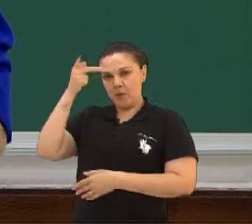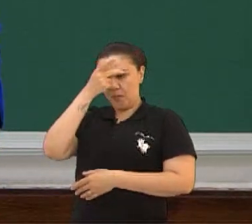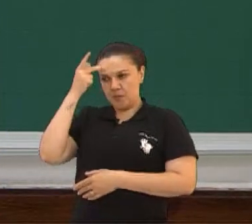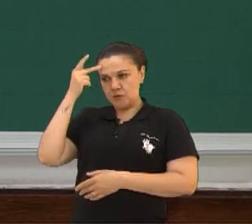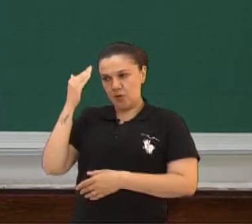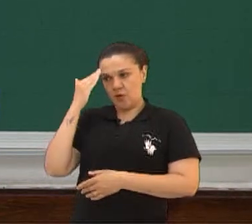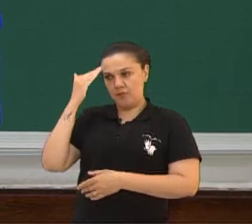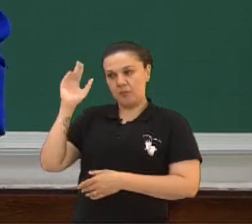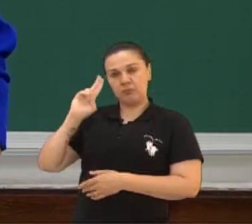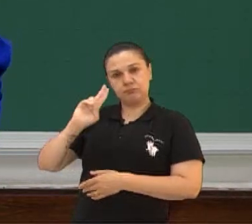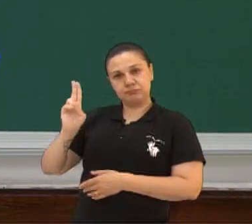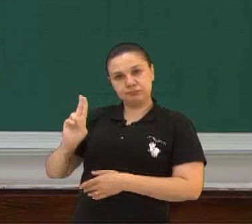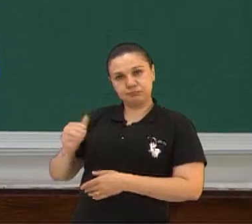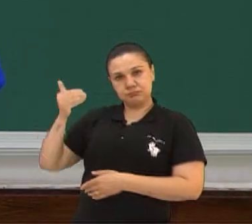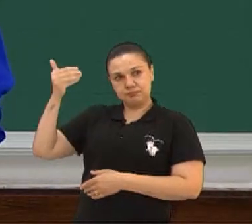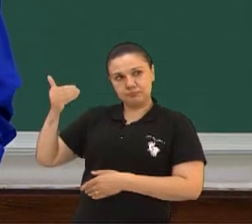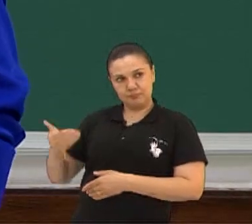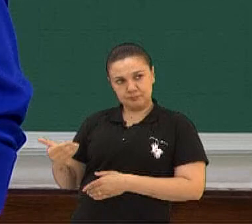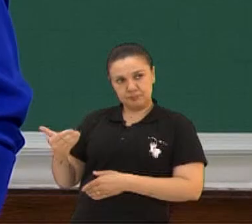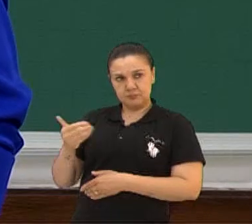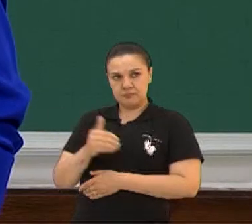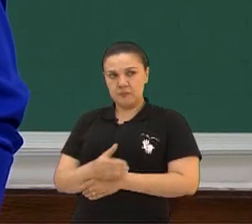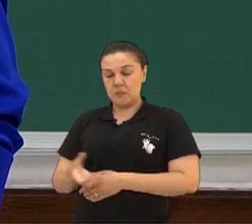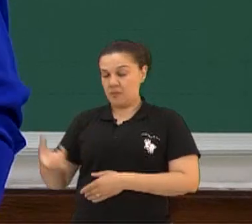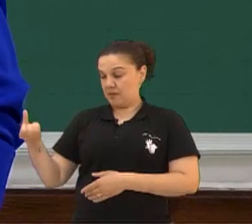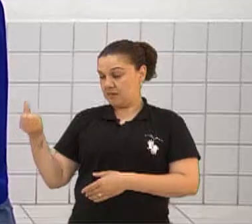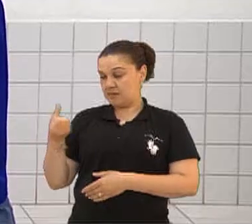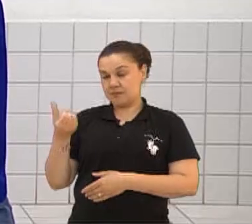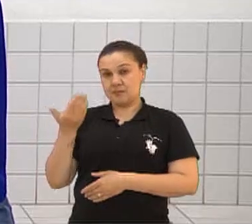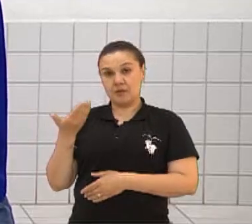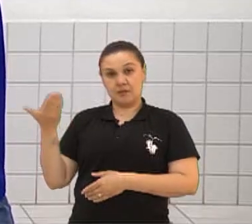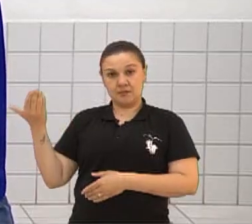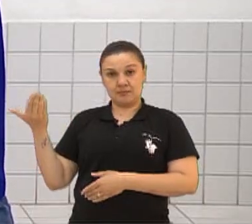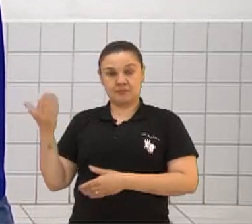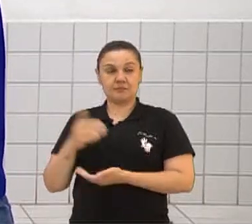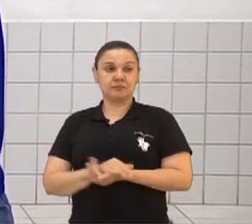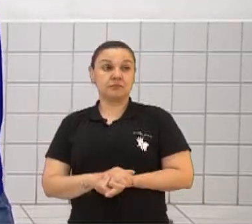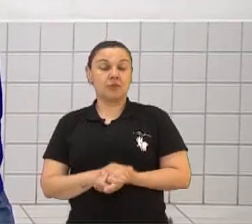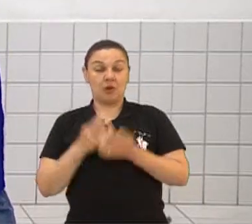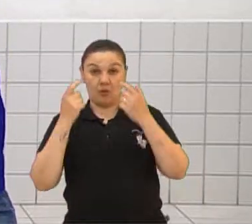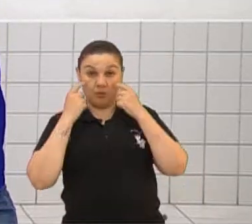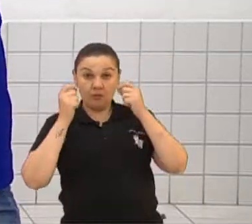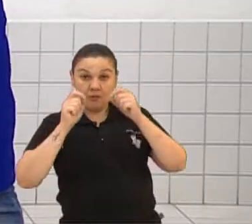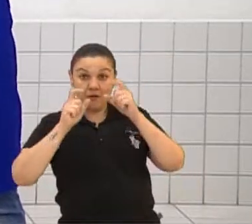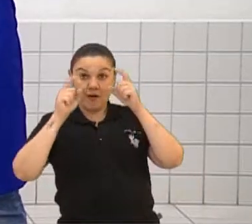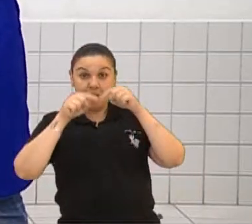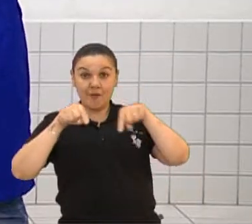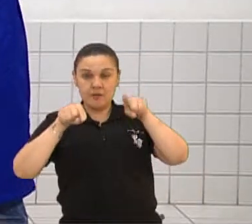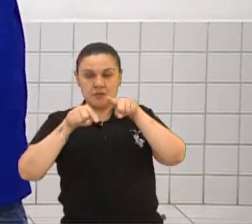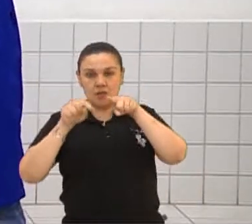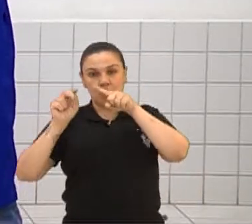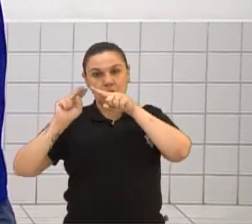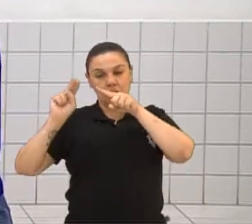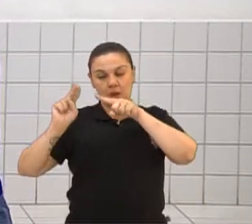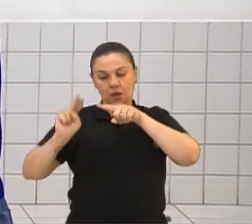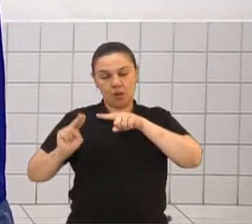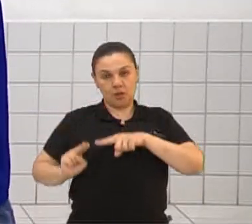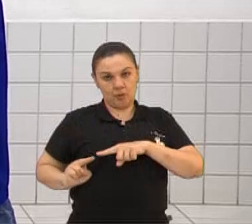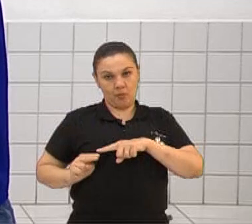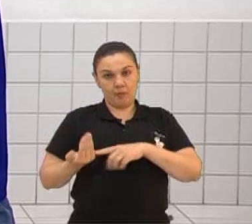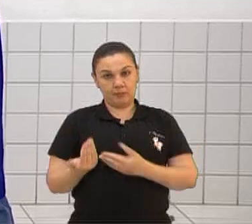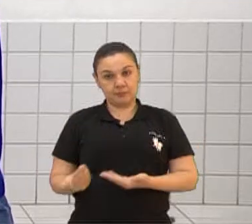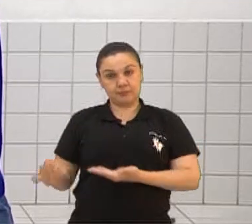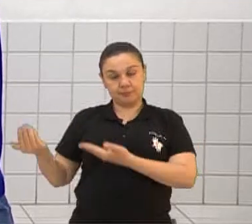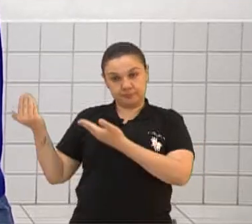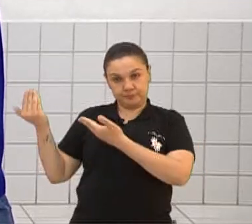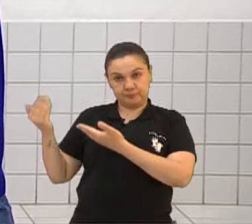da escola de Frankfurt são esses que vocês estão vendo aqui na tela. Eu chamo a atenção aí de vocês, pessoal, que todos esses nomes colocados na tela aqui pelo